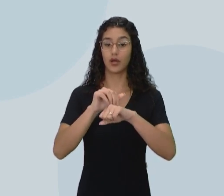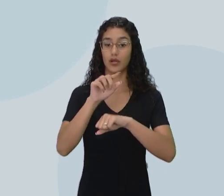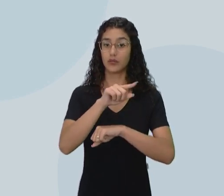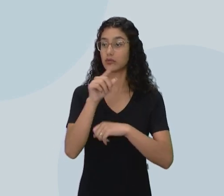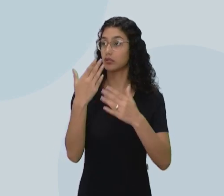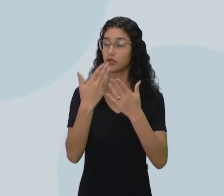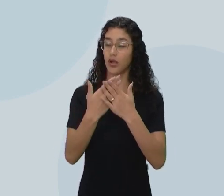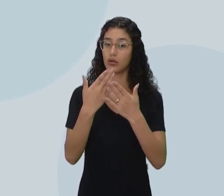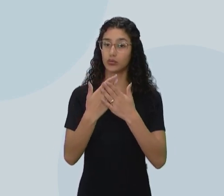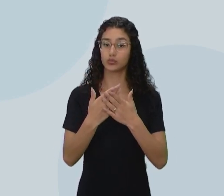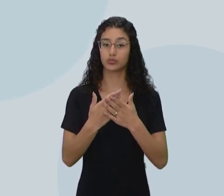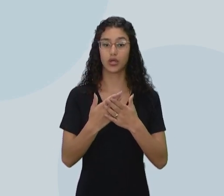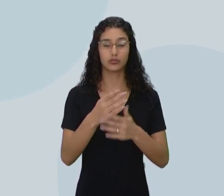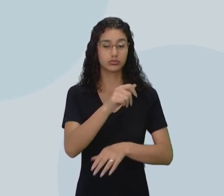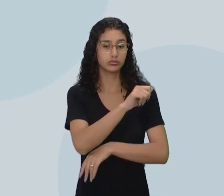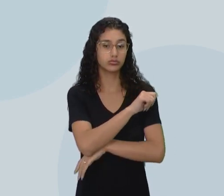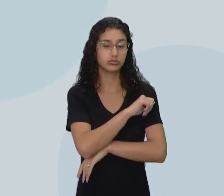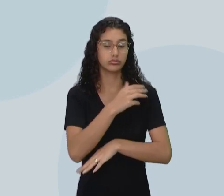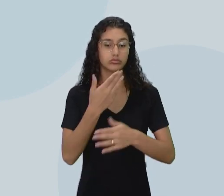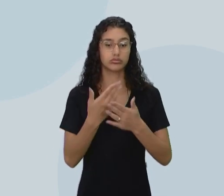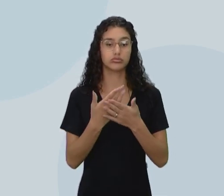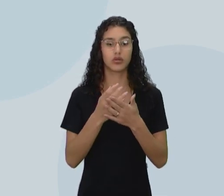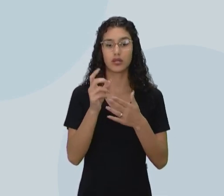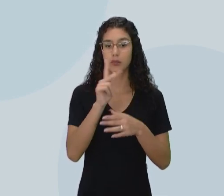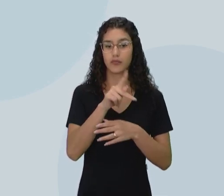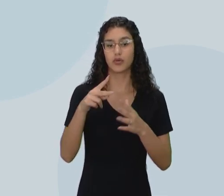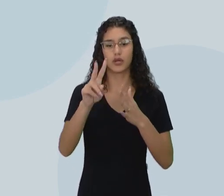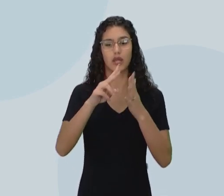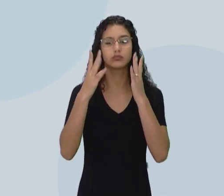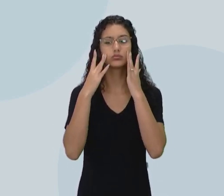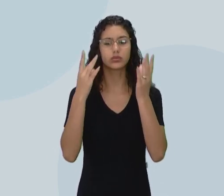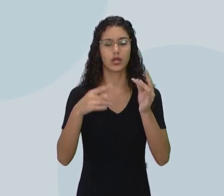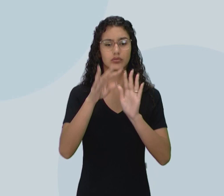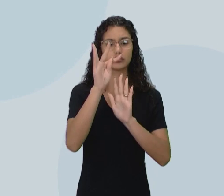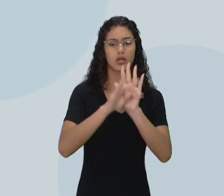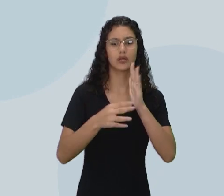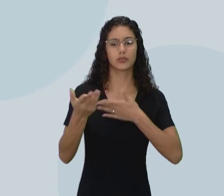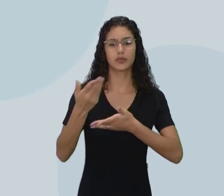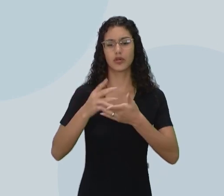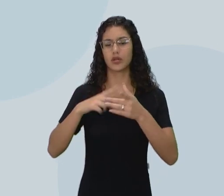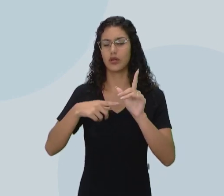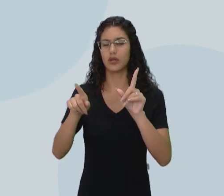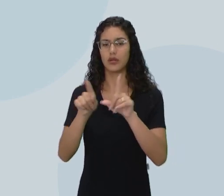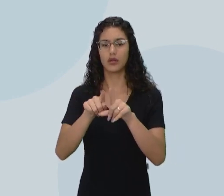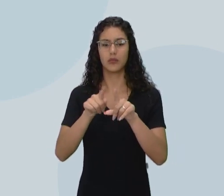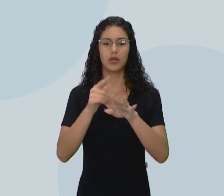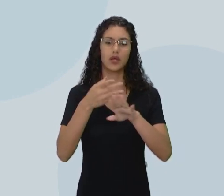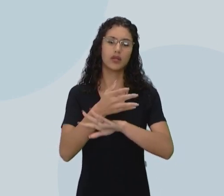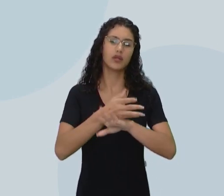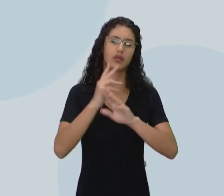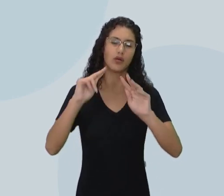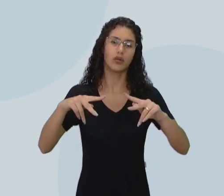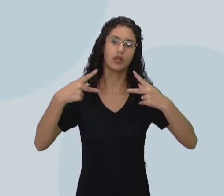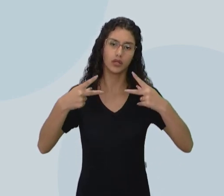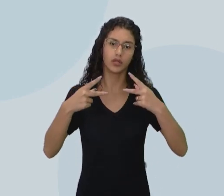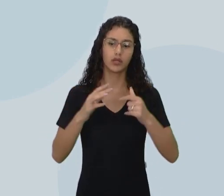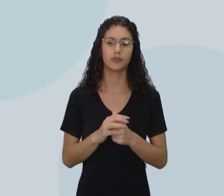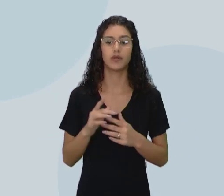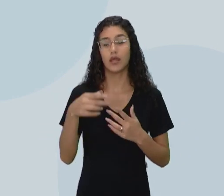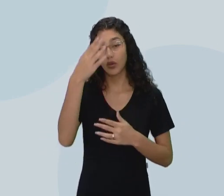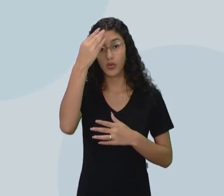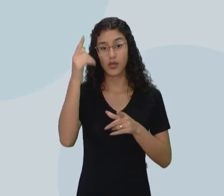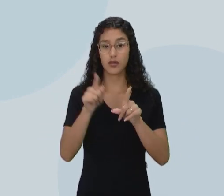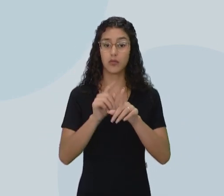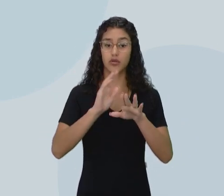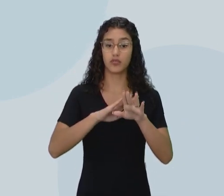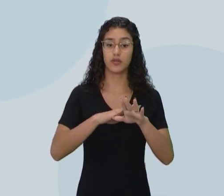está estudando sem o professor, né? Ler atentamente os textos, observar a integração com os outros componentes, acessar os links que eu deixei e não esquecer